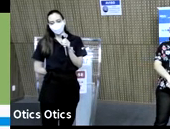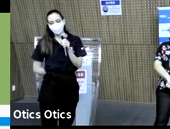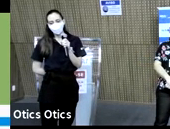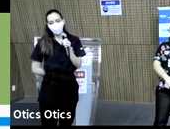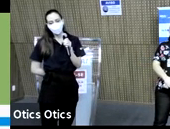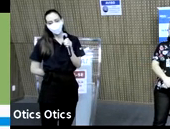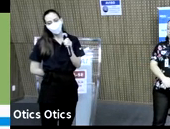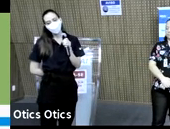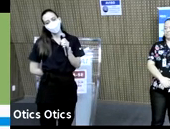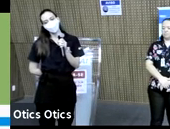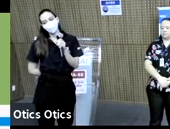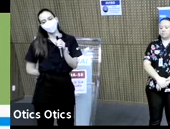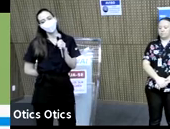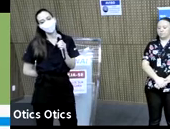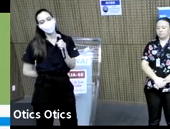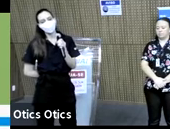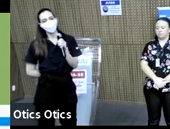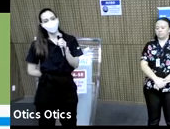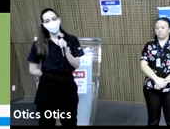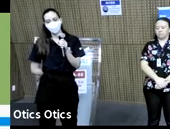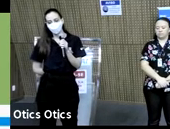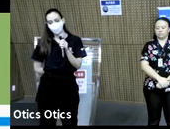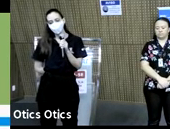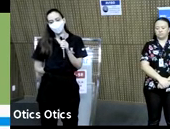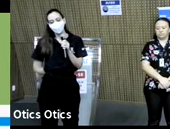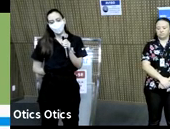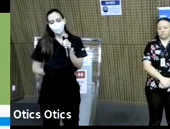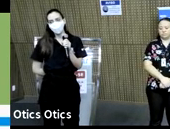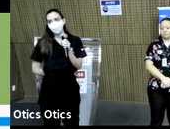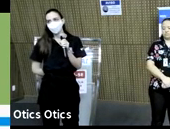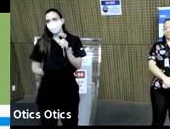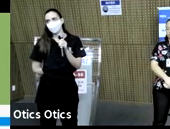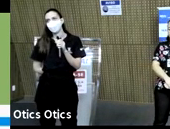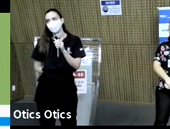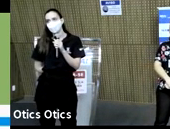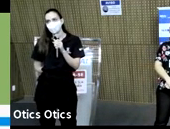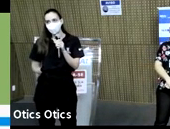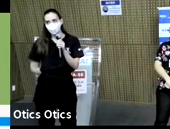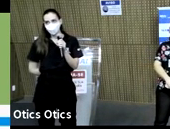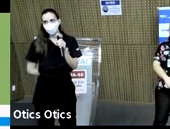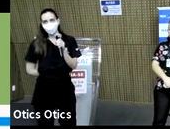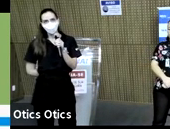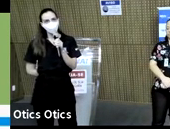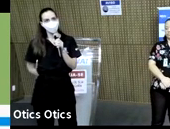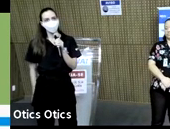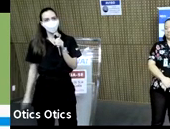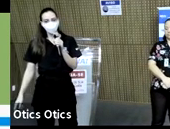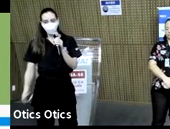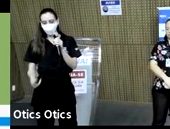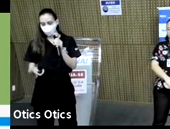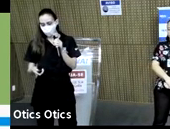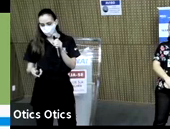Em relação a óbitos materno, fetal e infantil, nós não tivemos casos nem em 2020, nem